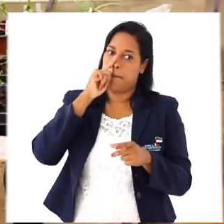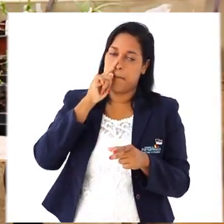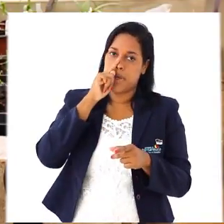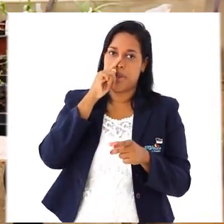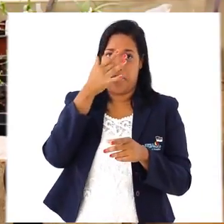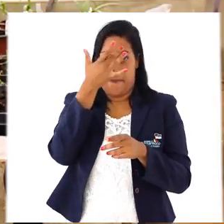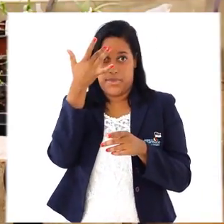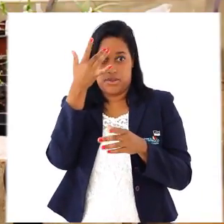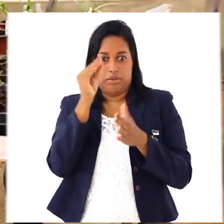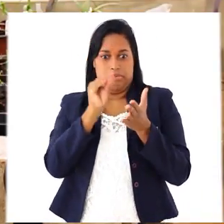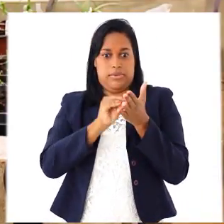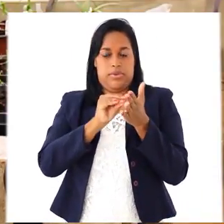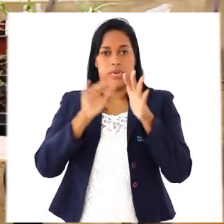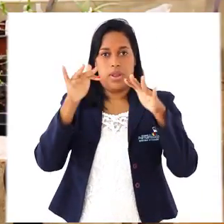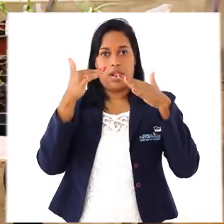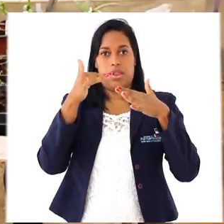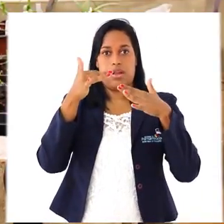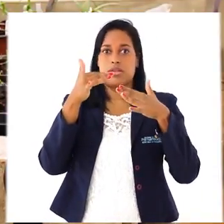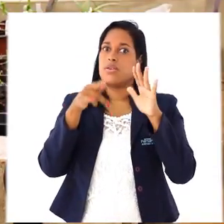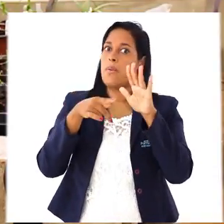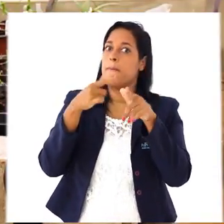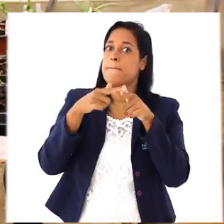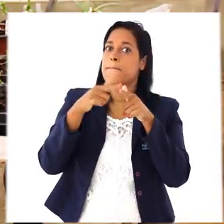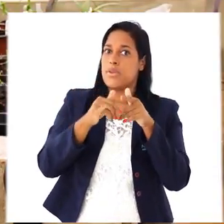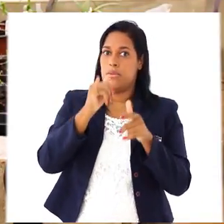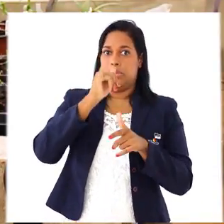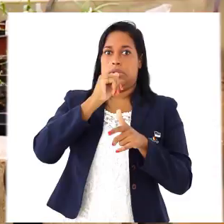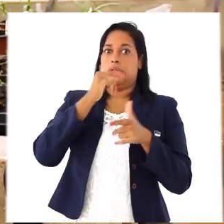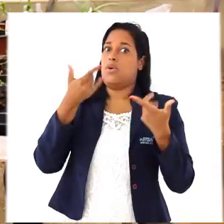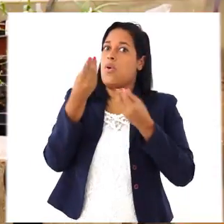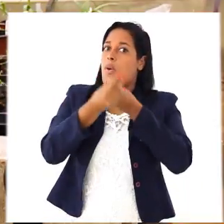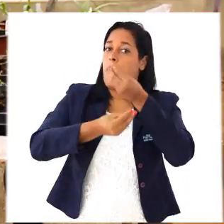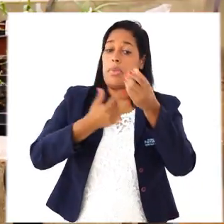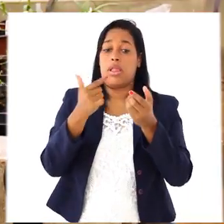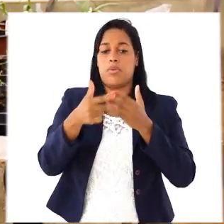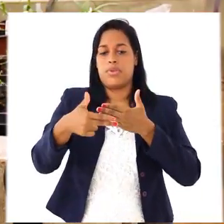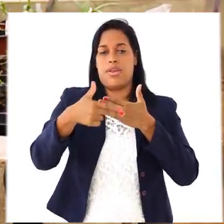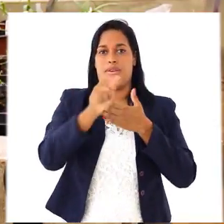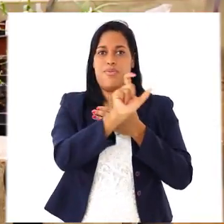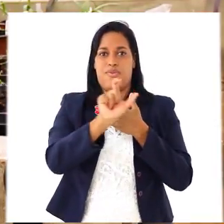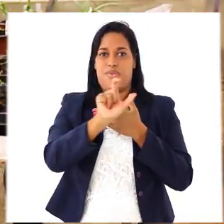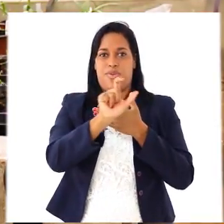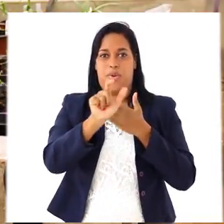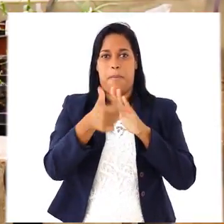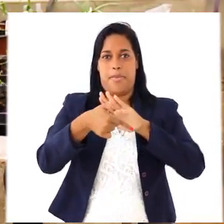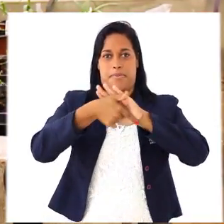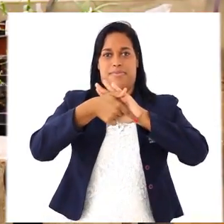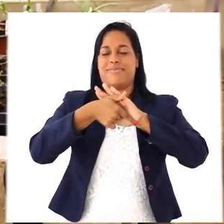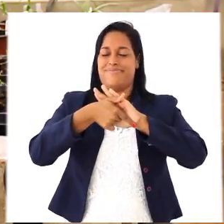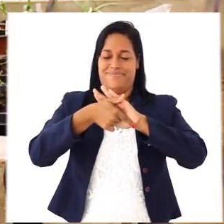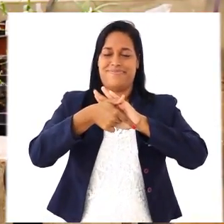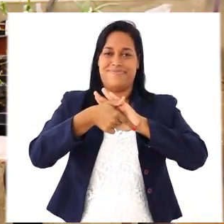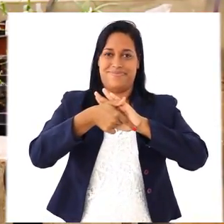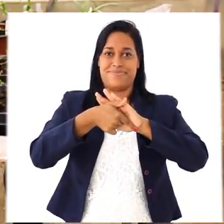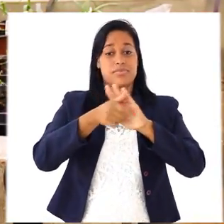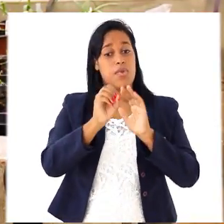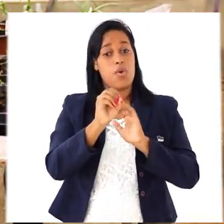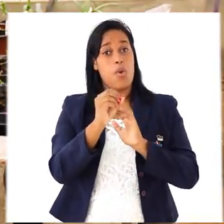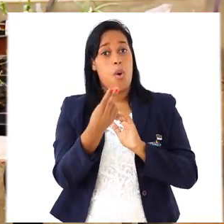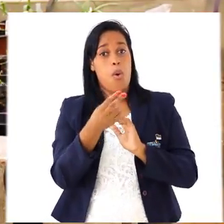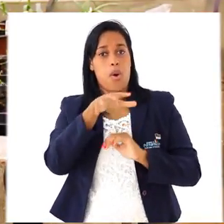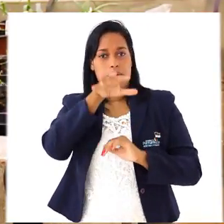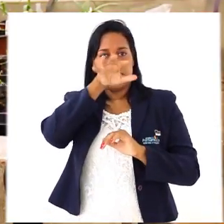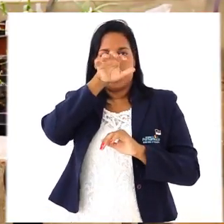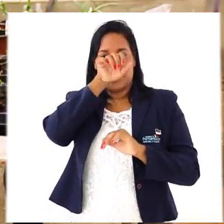faltou atenção, a pessoa ingerir aquele produto porque não tem a identificação adequada. Ou no caso de uma ingestão ou de uma